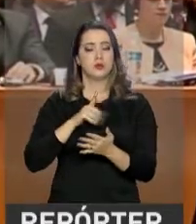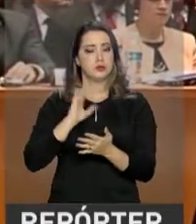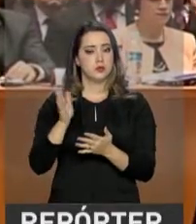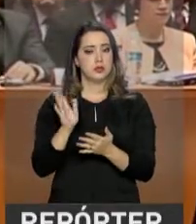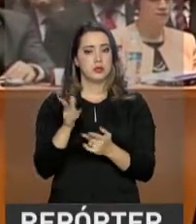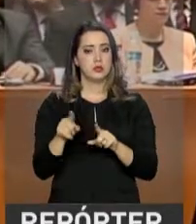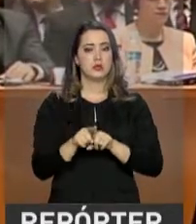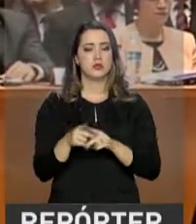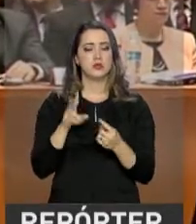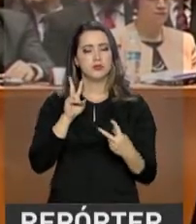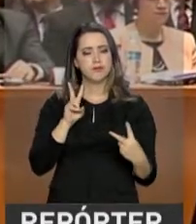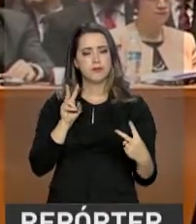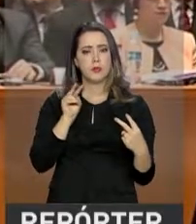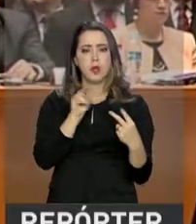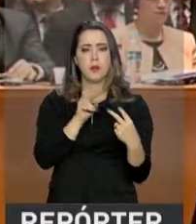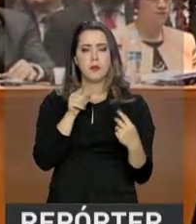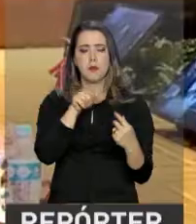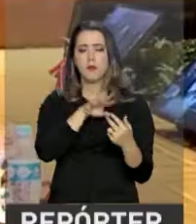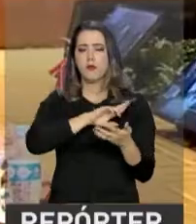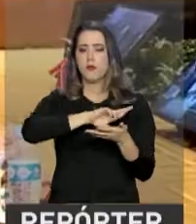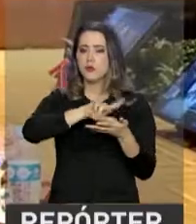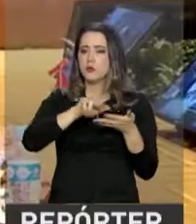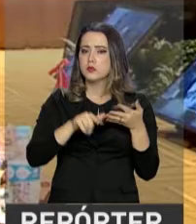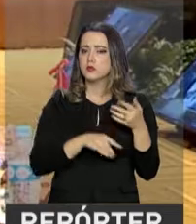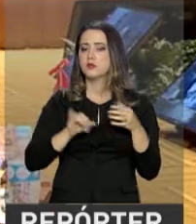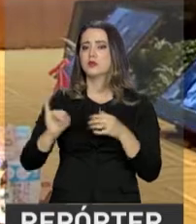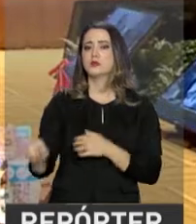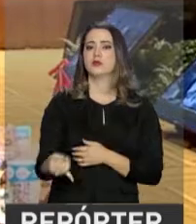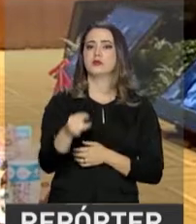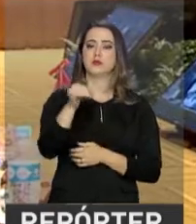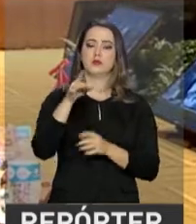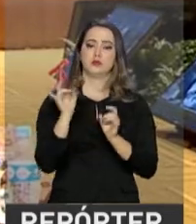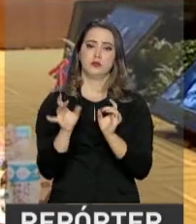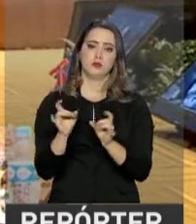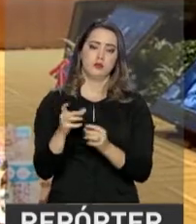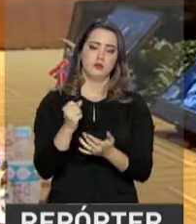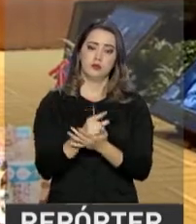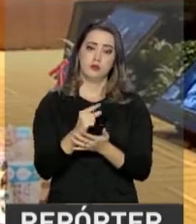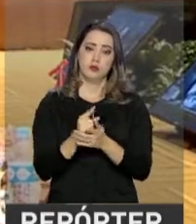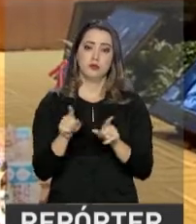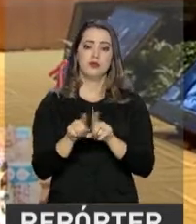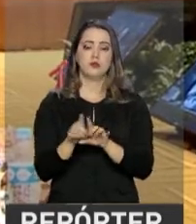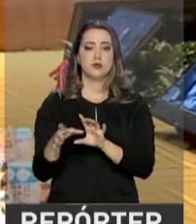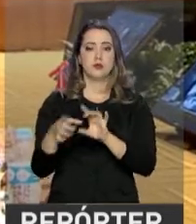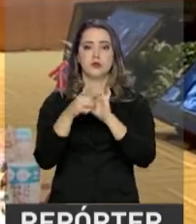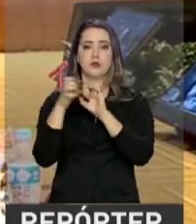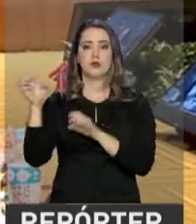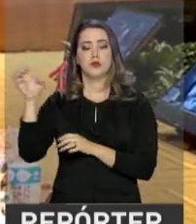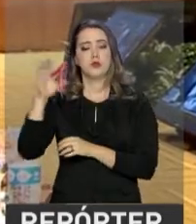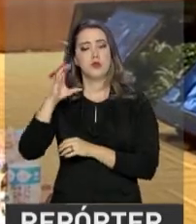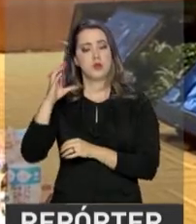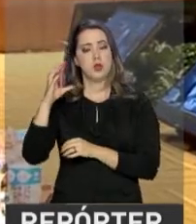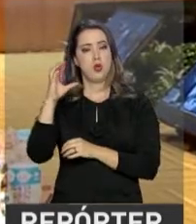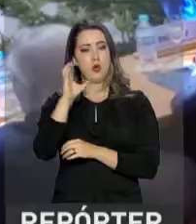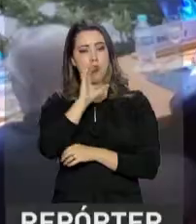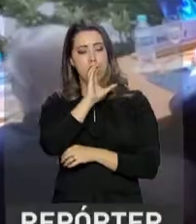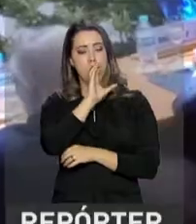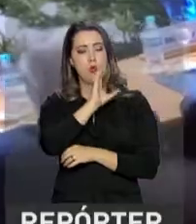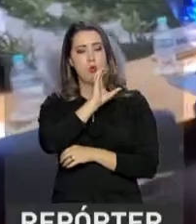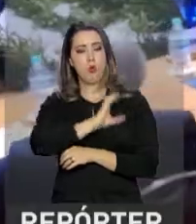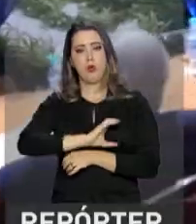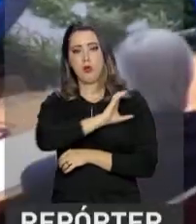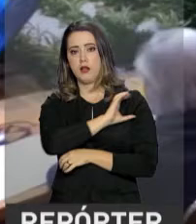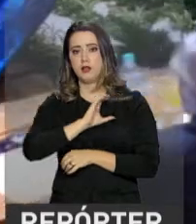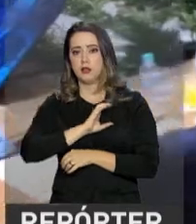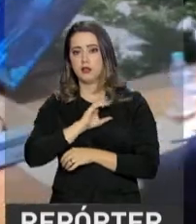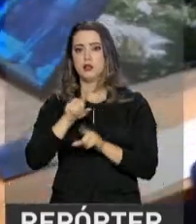identificando oportunidades de negócios o mercosul também está em negociação com o canadá coréia do sul e com f logo